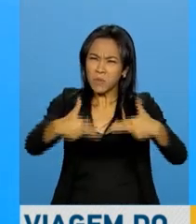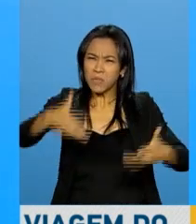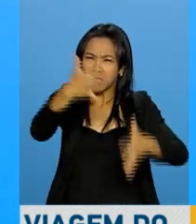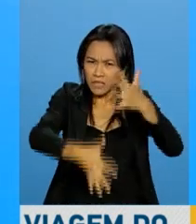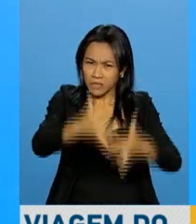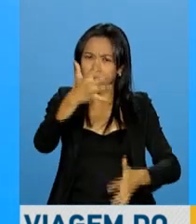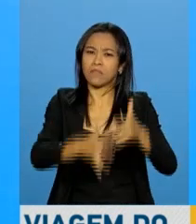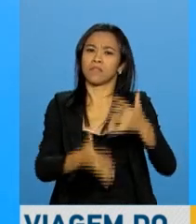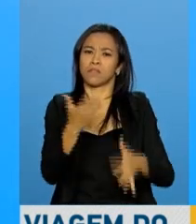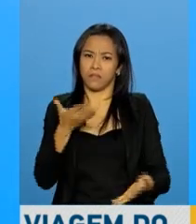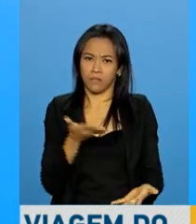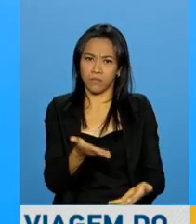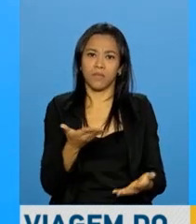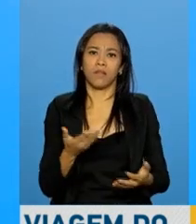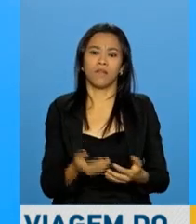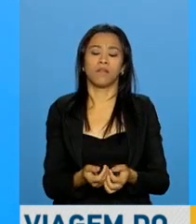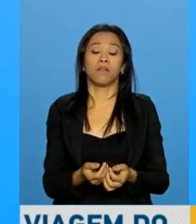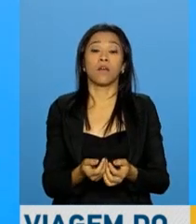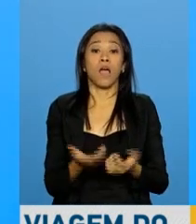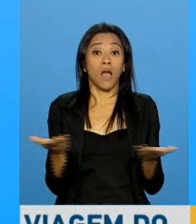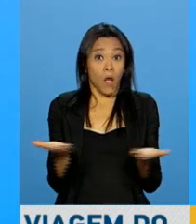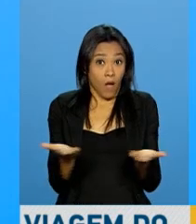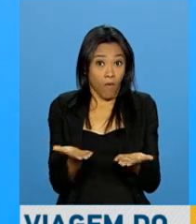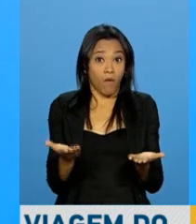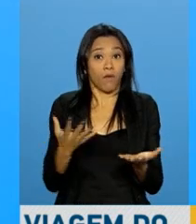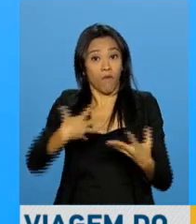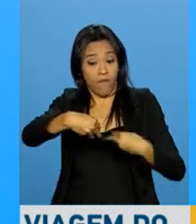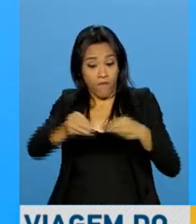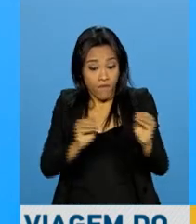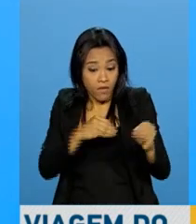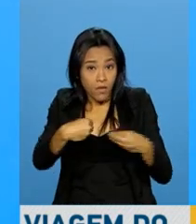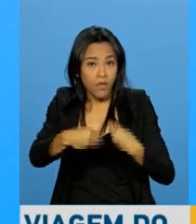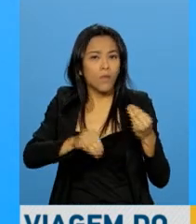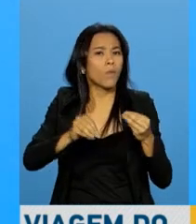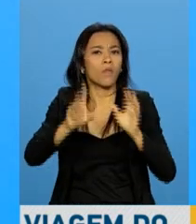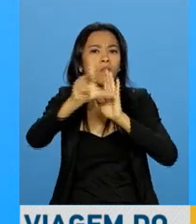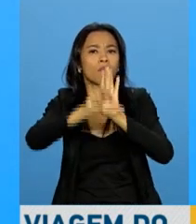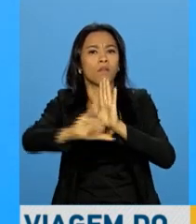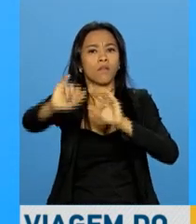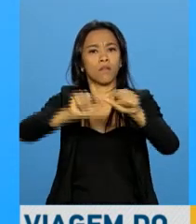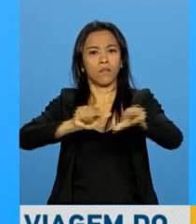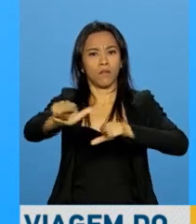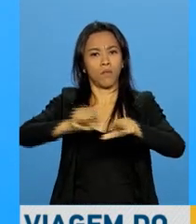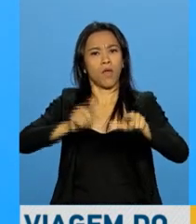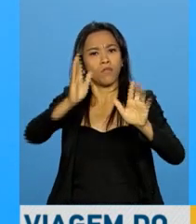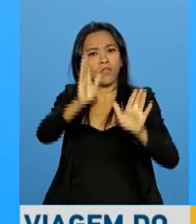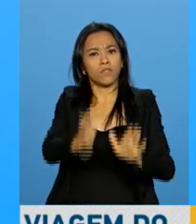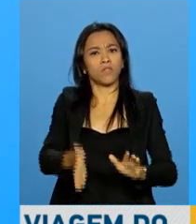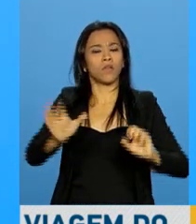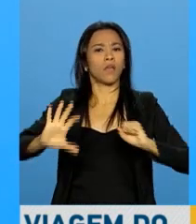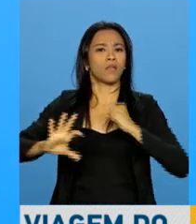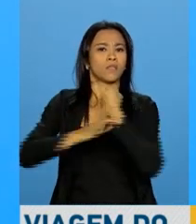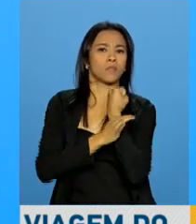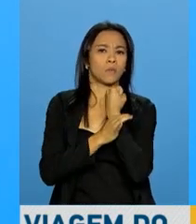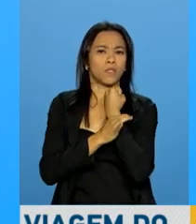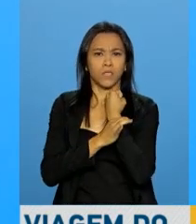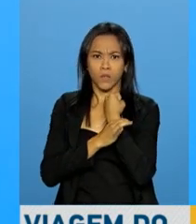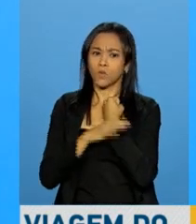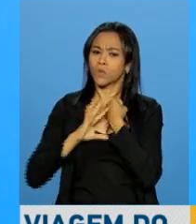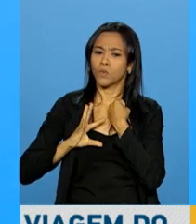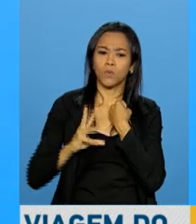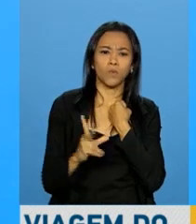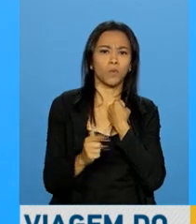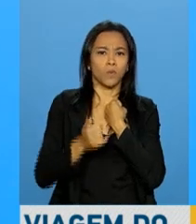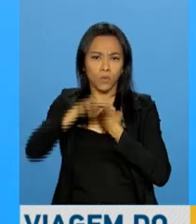dizer que, com esta flexibilização da legislação trabalhista, assegurando todos os direitos